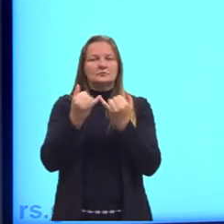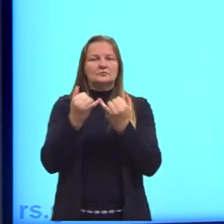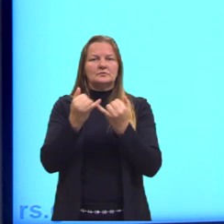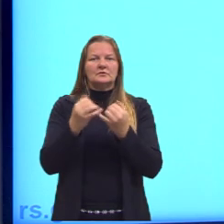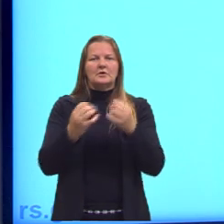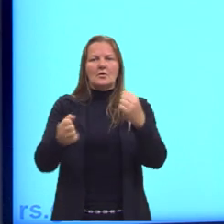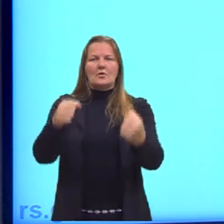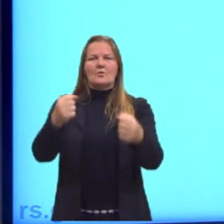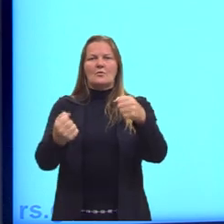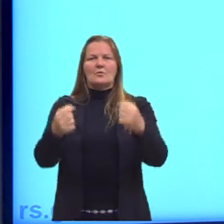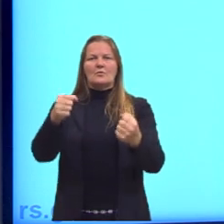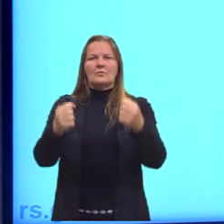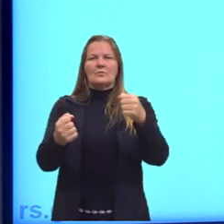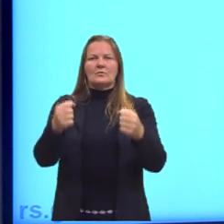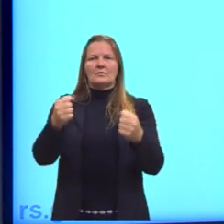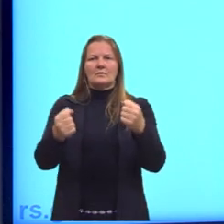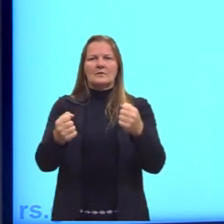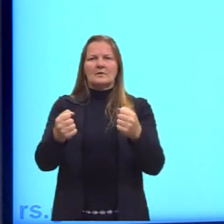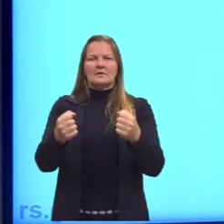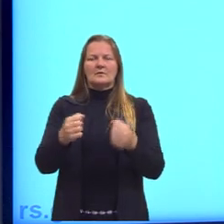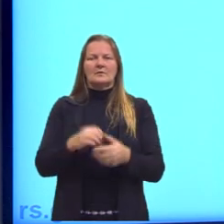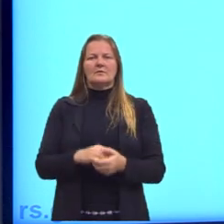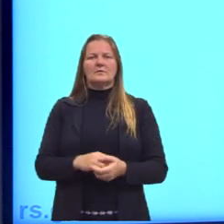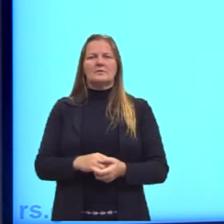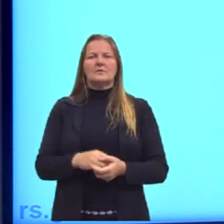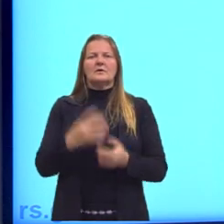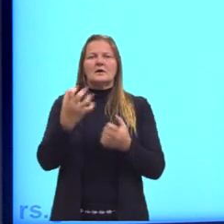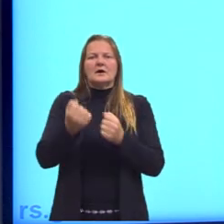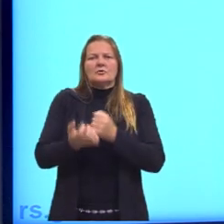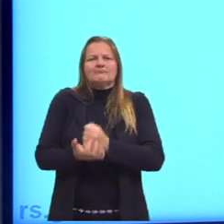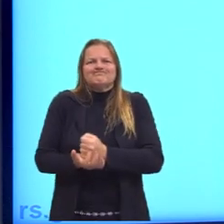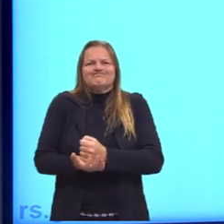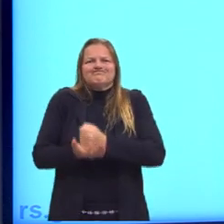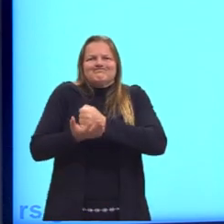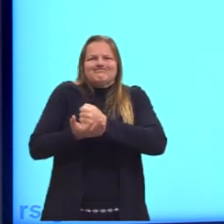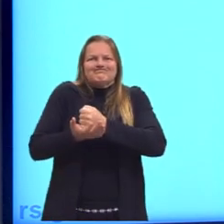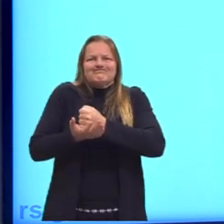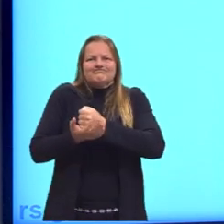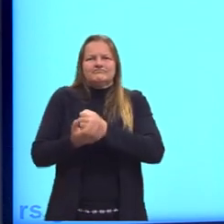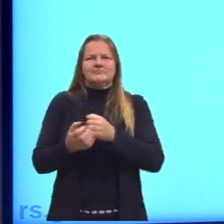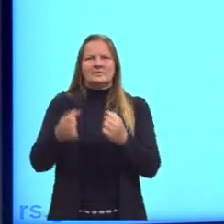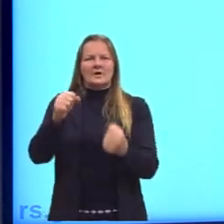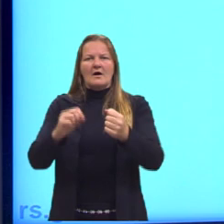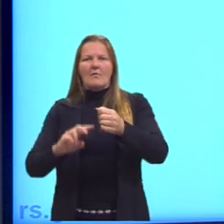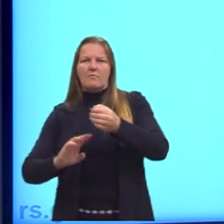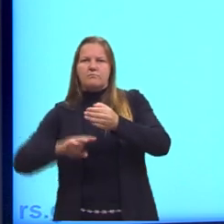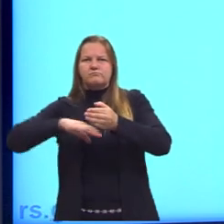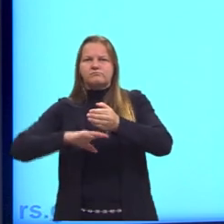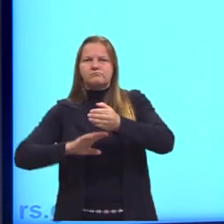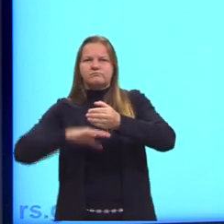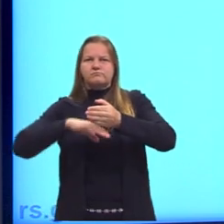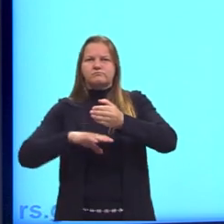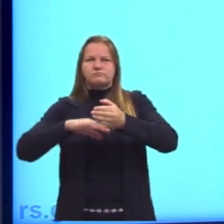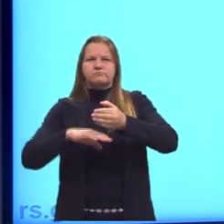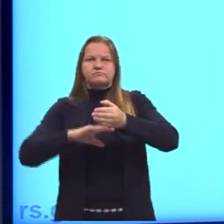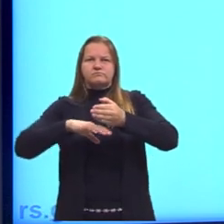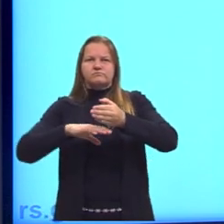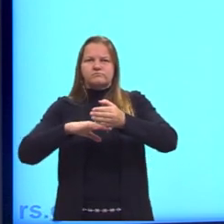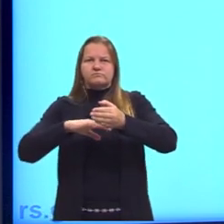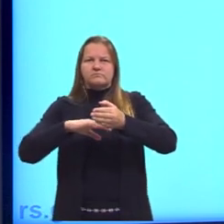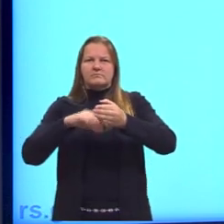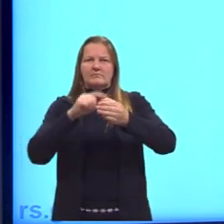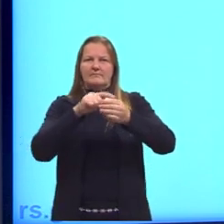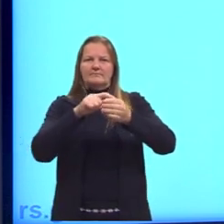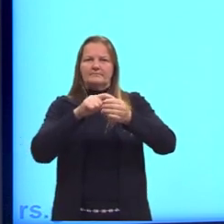um carro aqui tá e eu quero levantar esse esse carro eu quero e liguei ele né eu aplico uma força